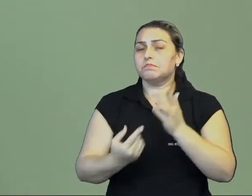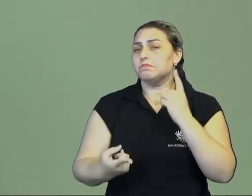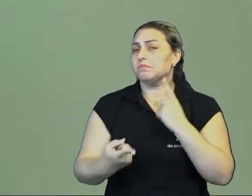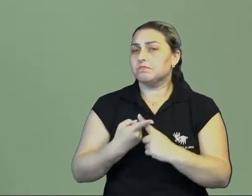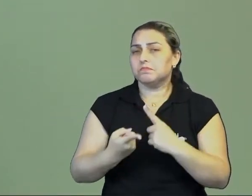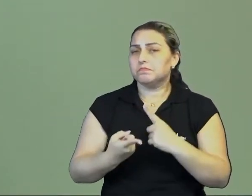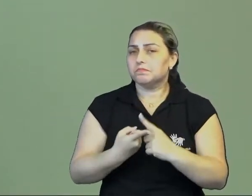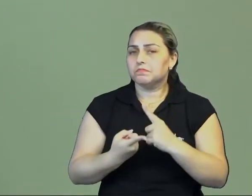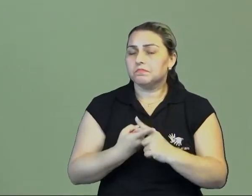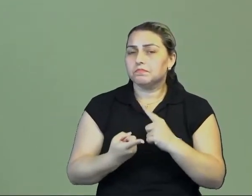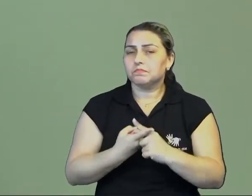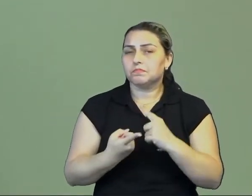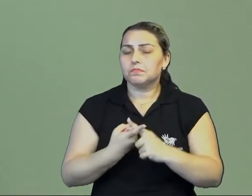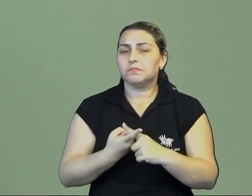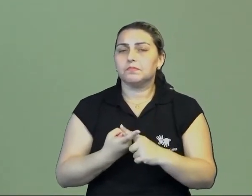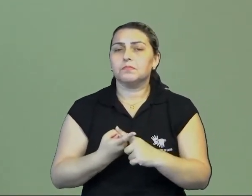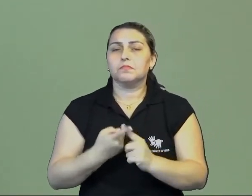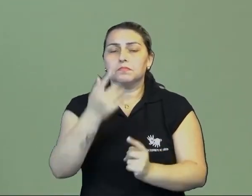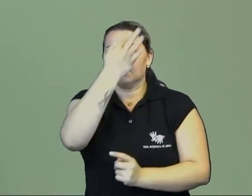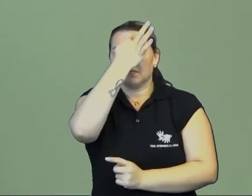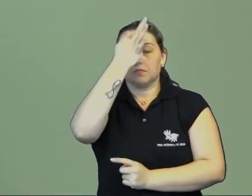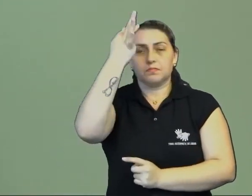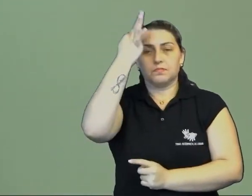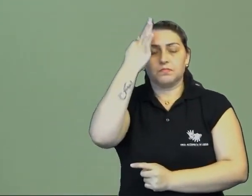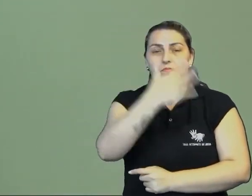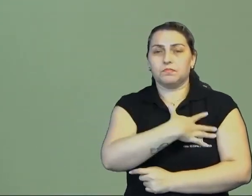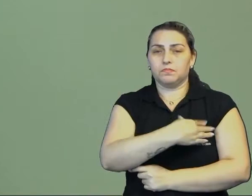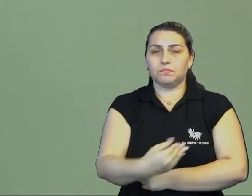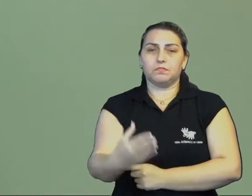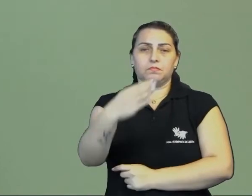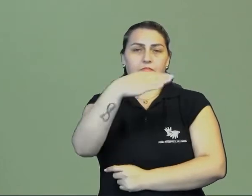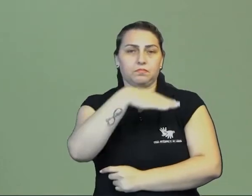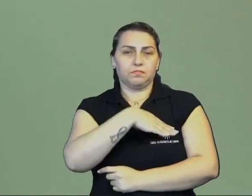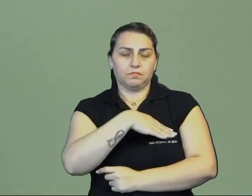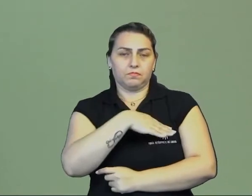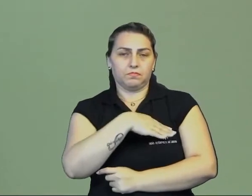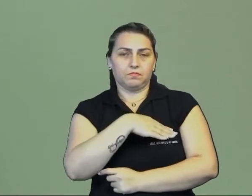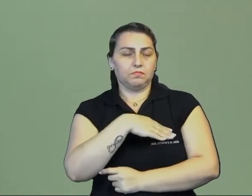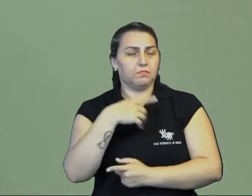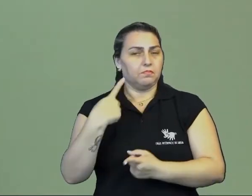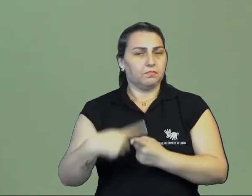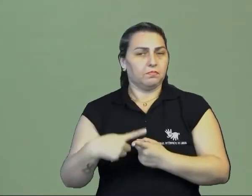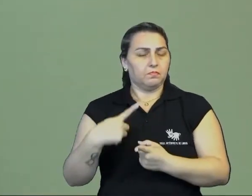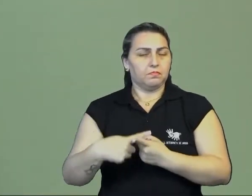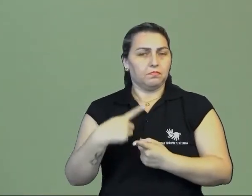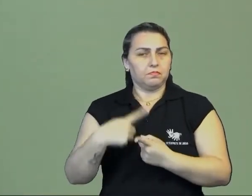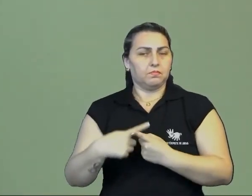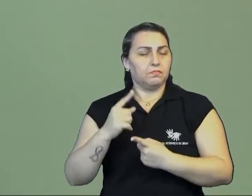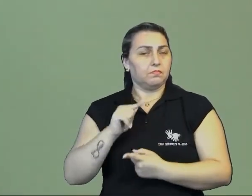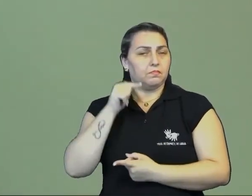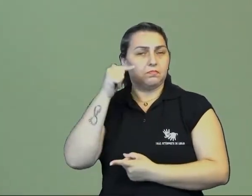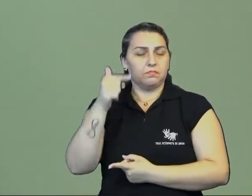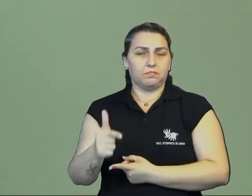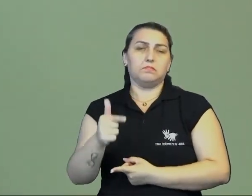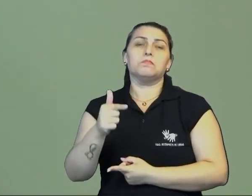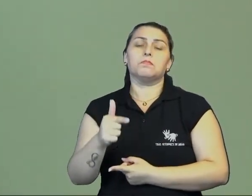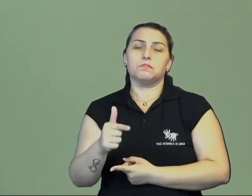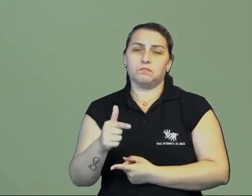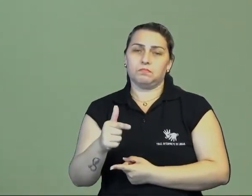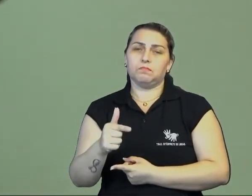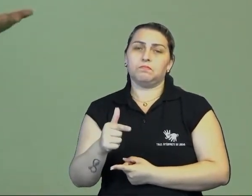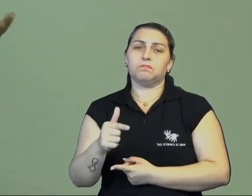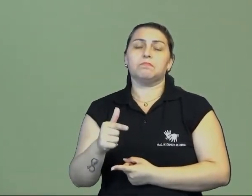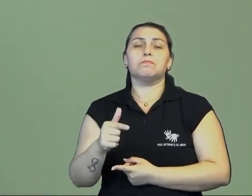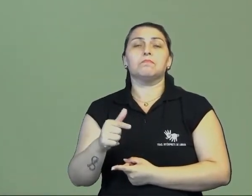que então a filosofia é filha da polis, porque em nenhuma outra